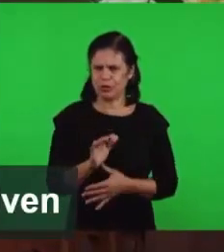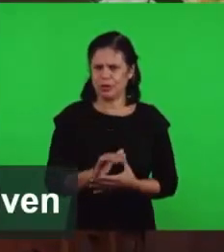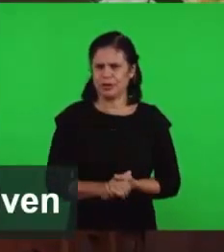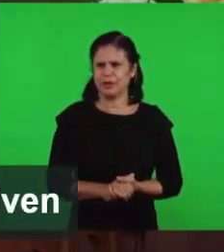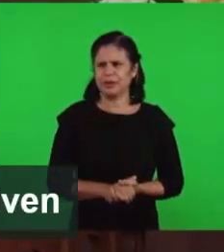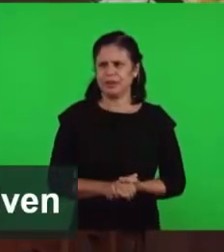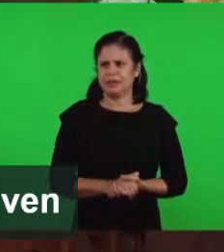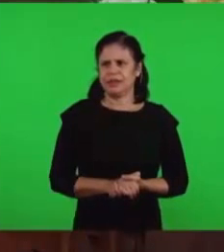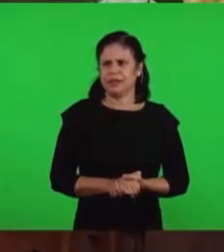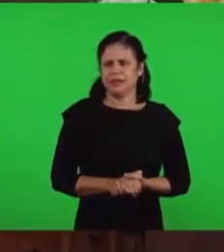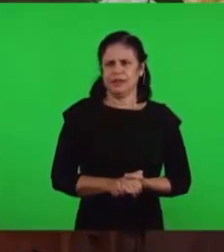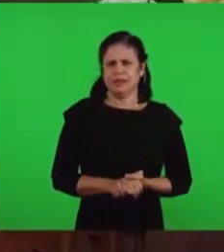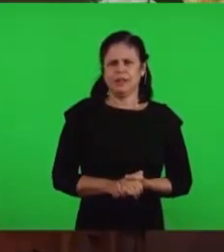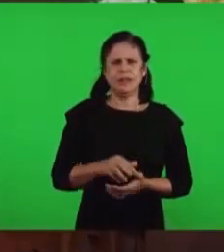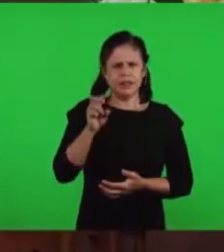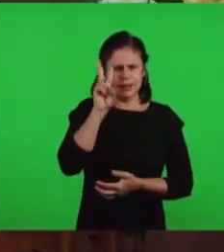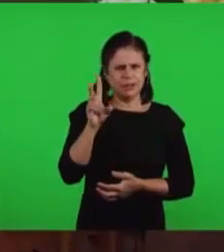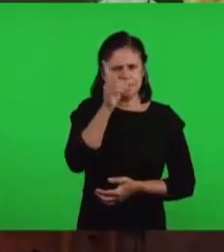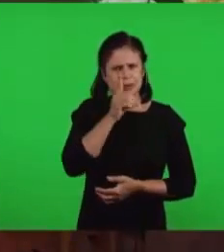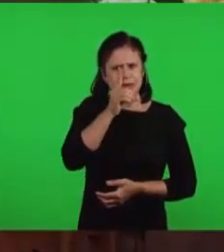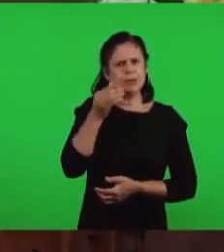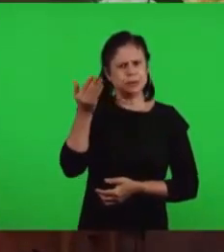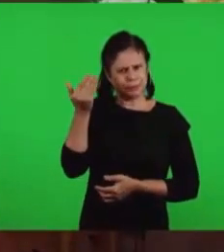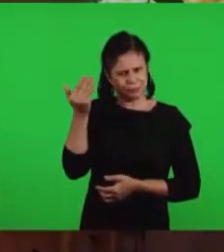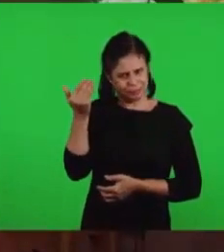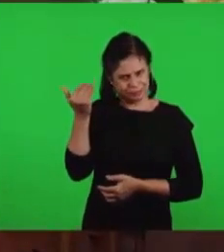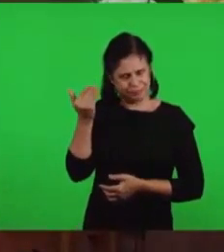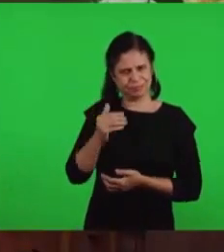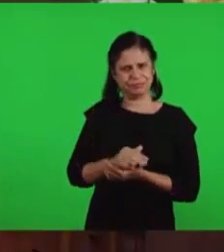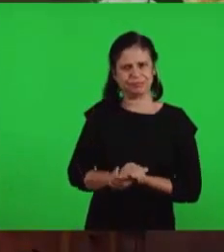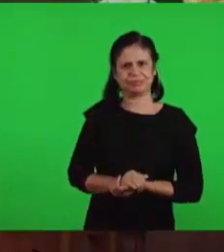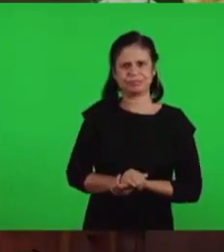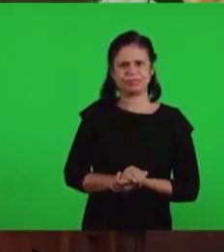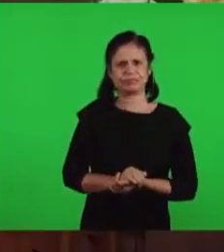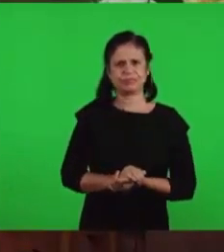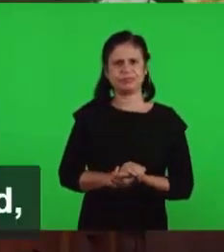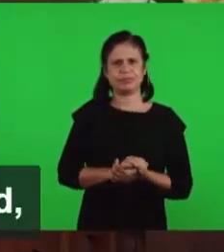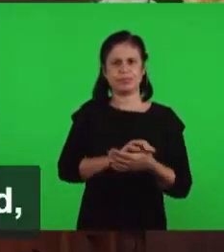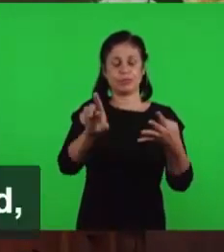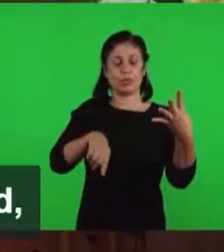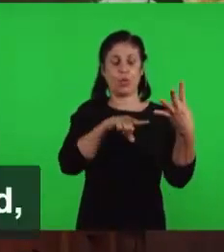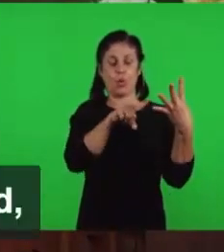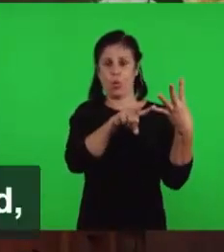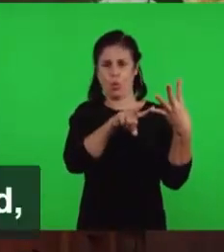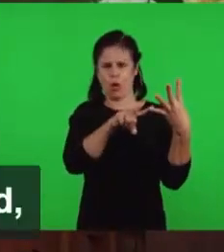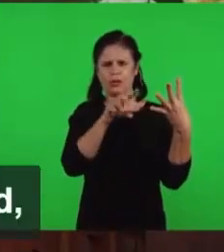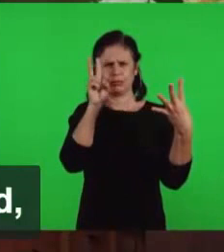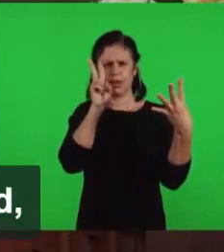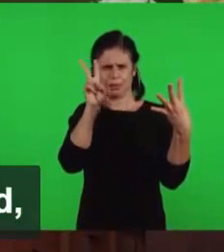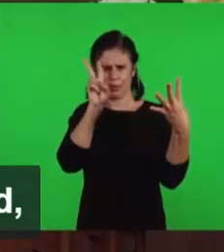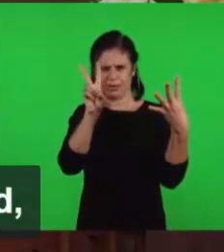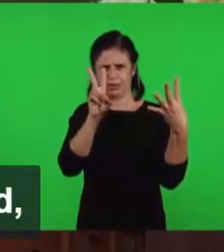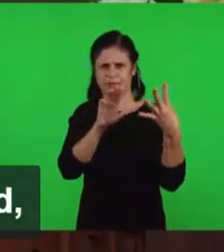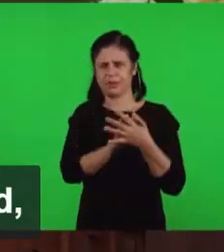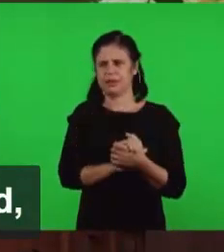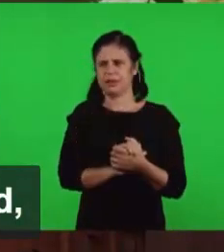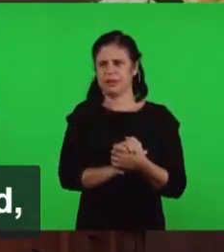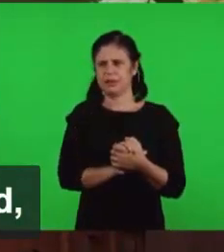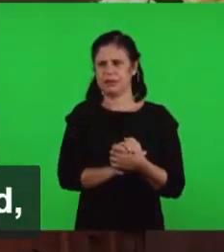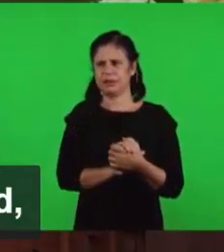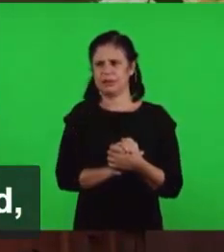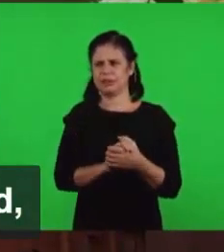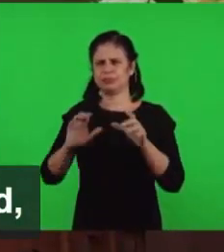na resposta que foi dada no domingo passado o item 4 quando nós vemos aqui primeiro